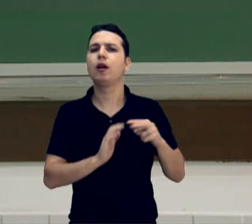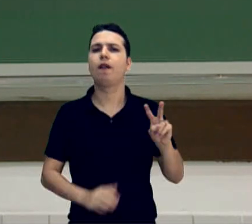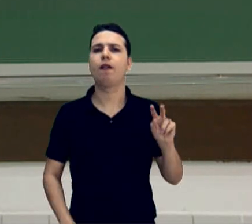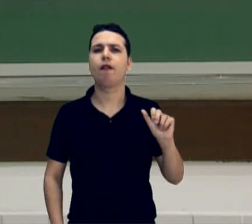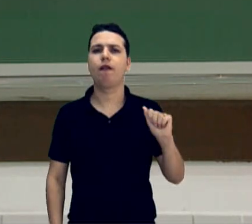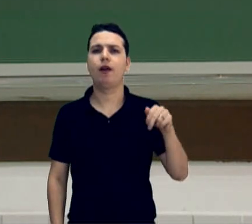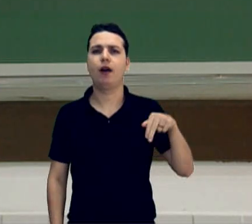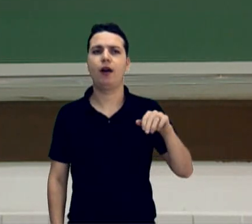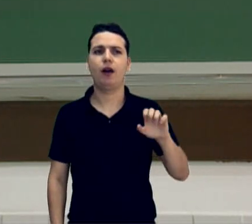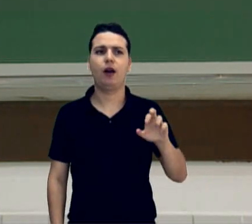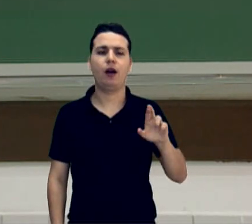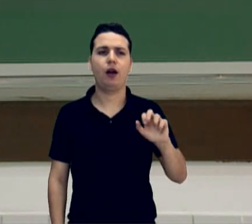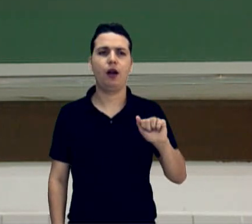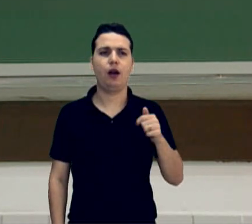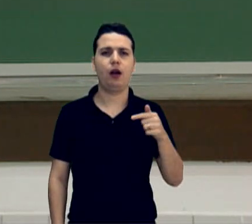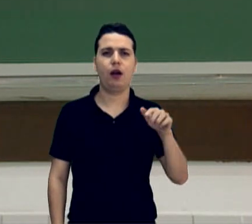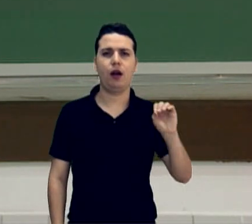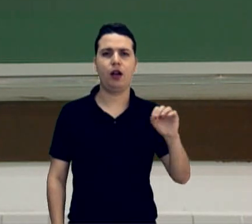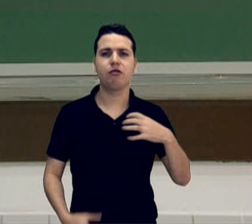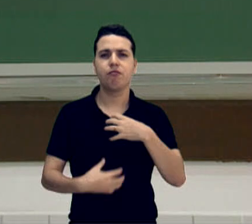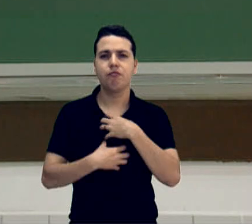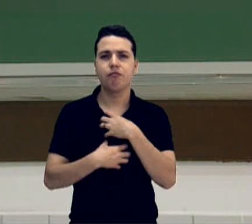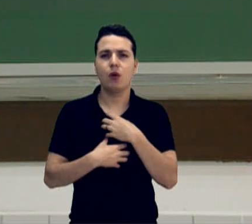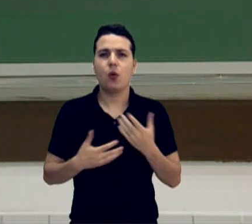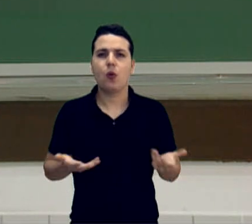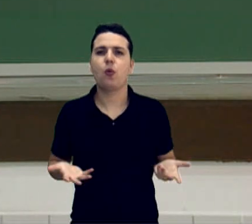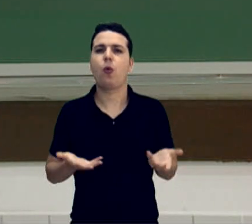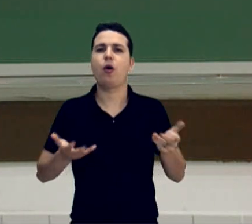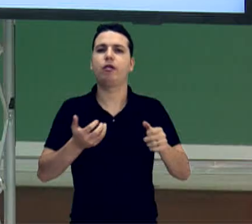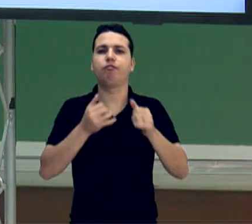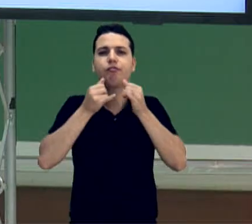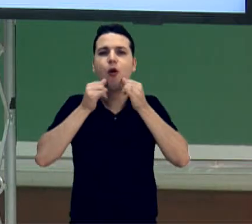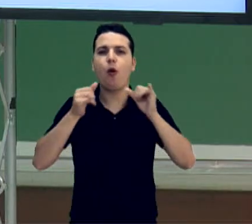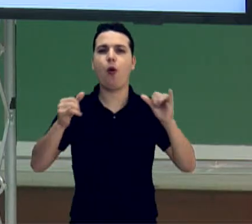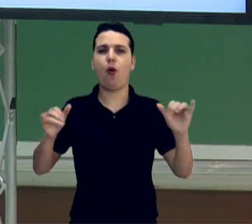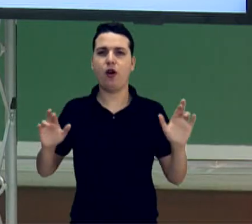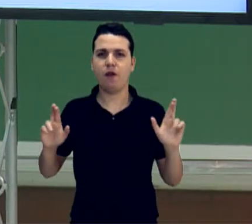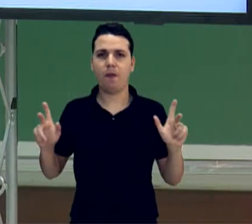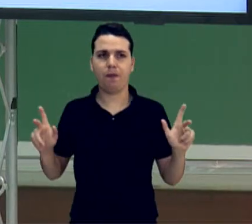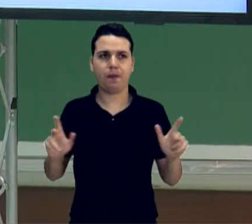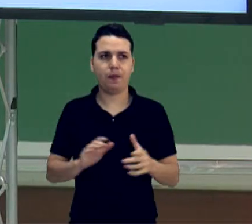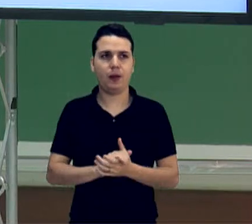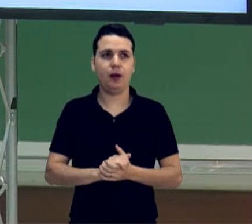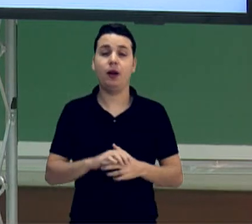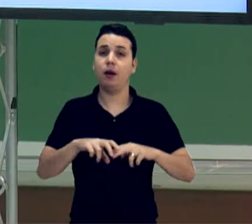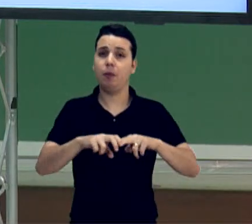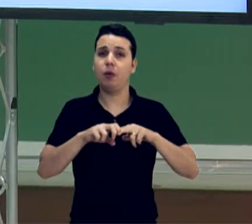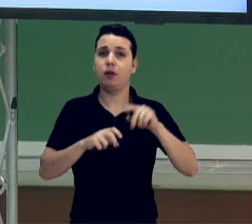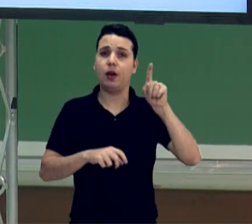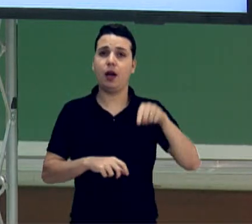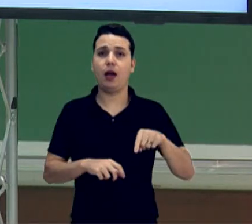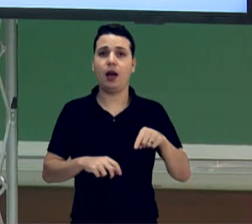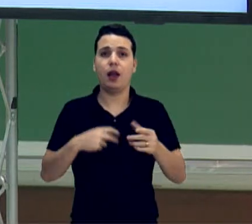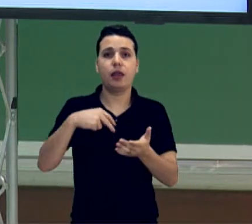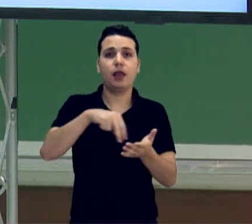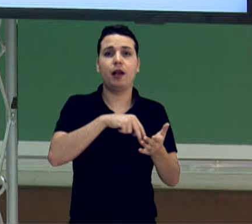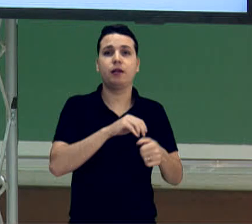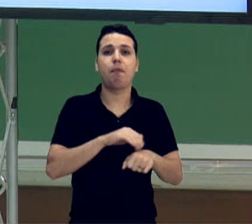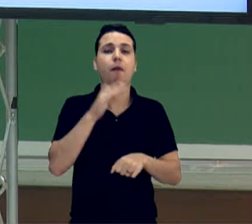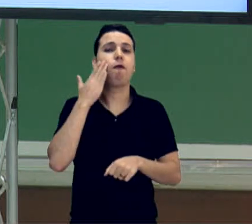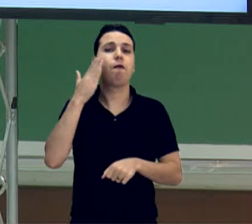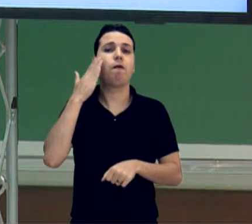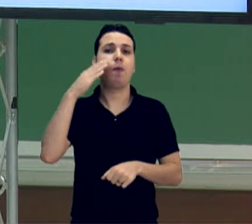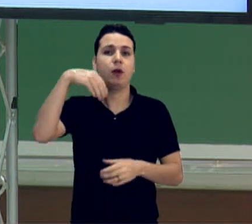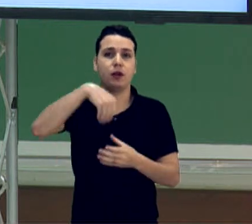então, esse desafio, esse estímulo, essa energia, certo? Por isso que é uma das danças mais populares nos bailes, né?